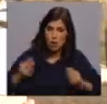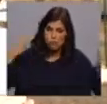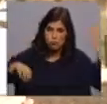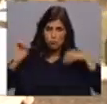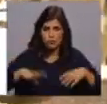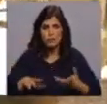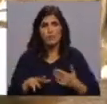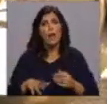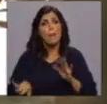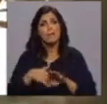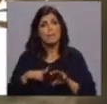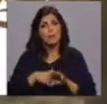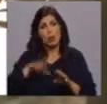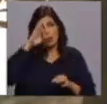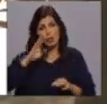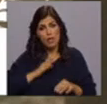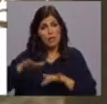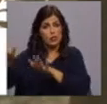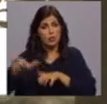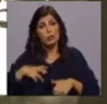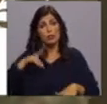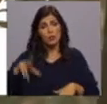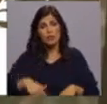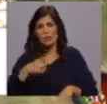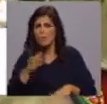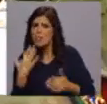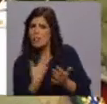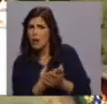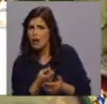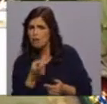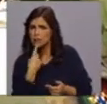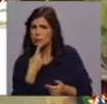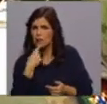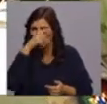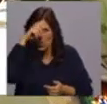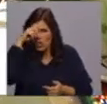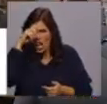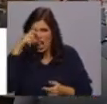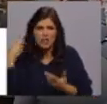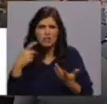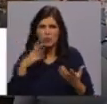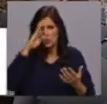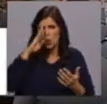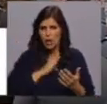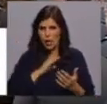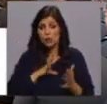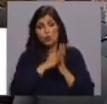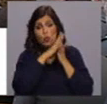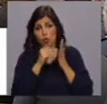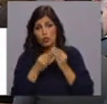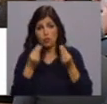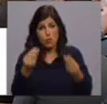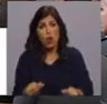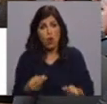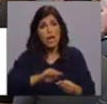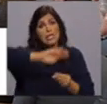do Exército Português em missões de apoio à paz que fez perceber a necessidade de um novo sistema de combate do soldado. Os protótipos, apresentados no quartel da Serra do